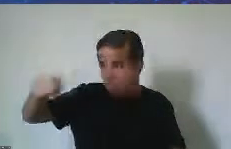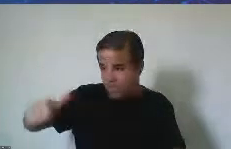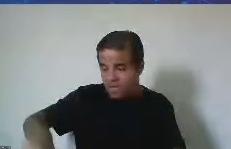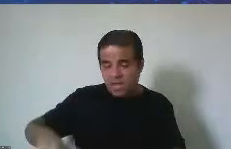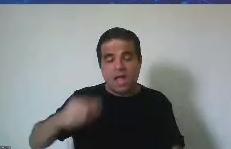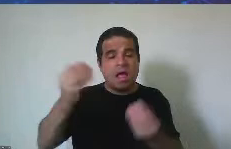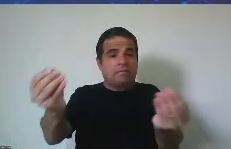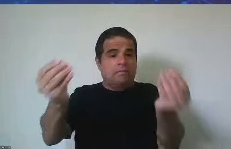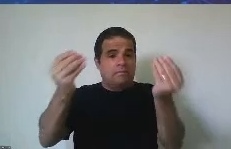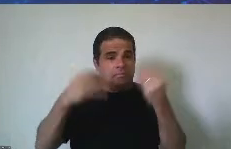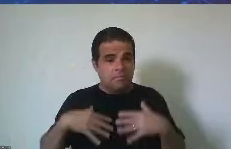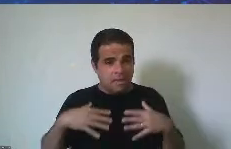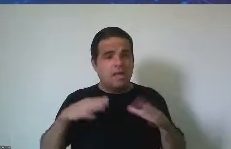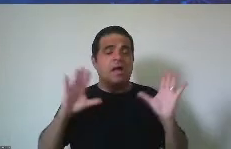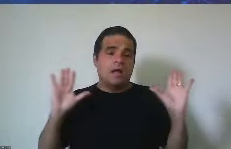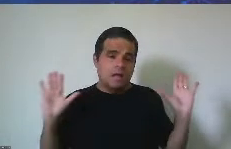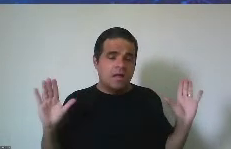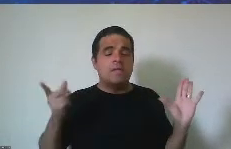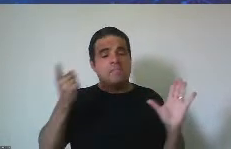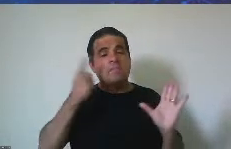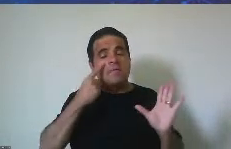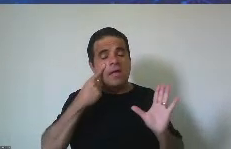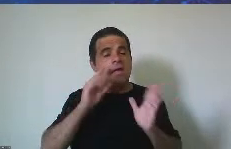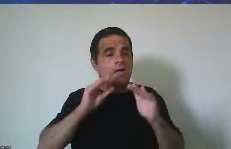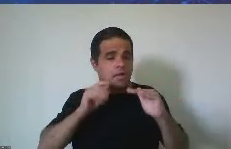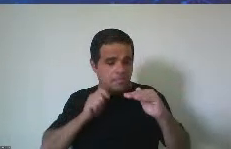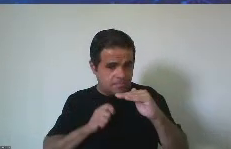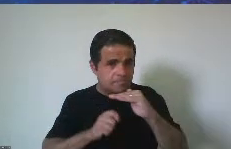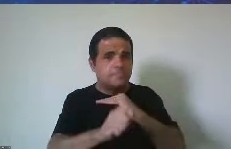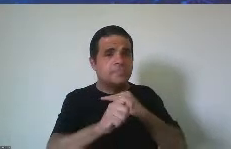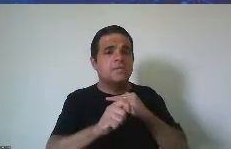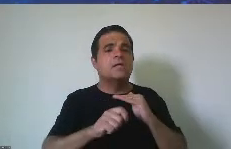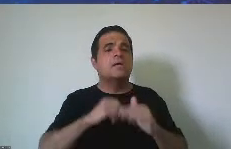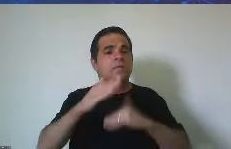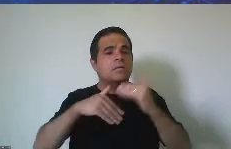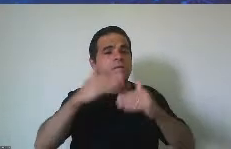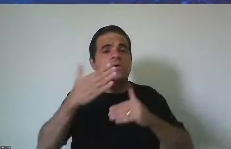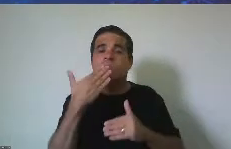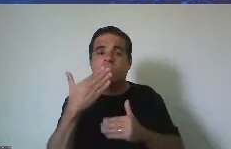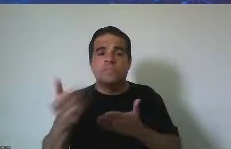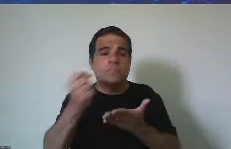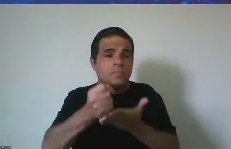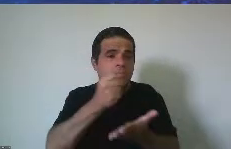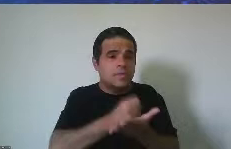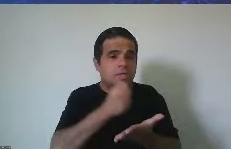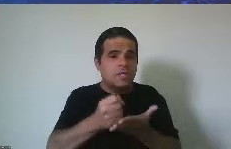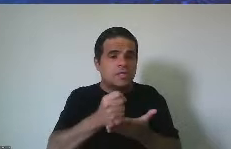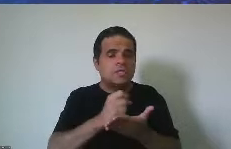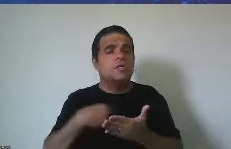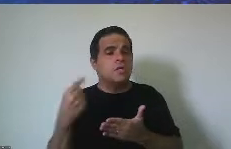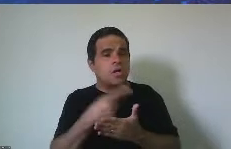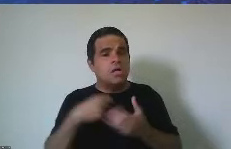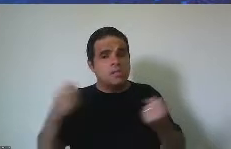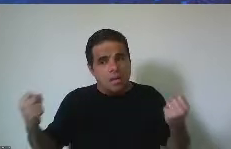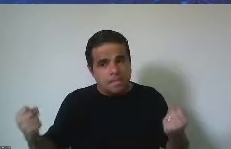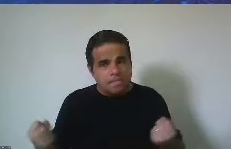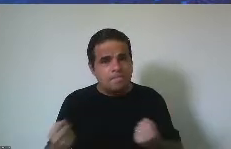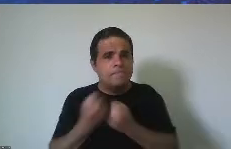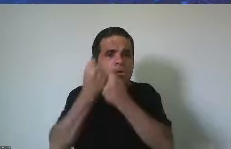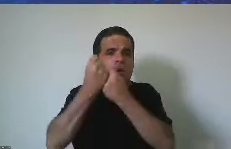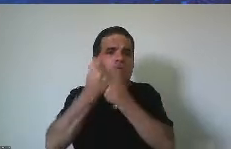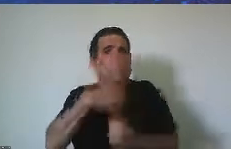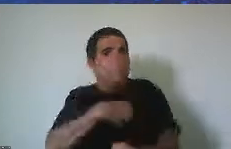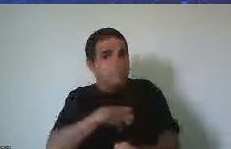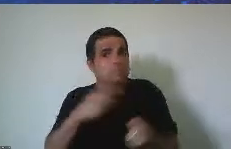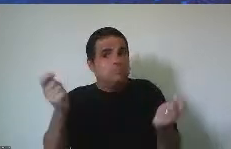dar conta dos investimentos planejados para serem licitados então a gente dá um apoio é uma forma de apoiar